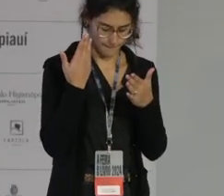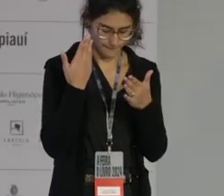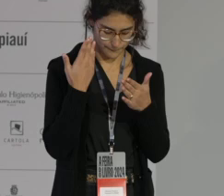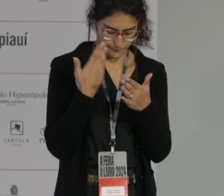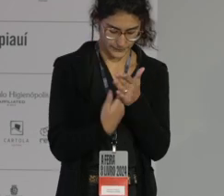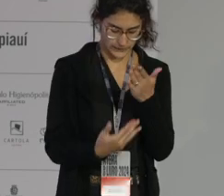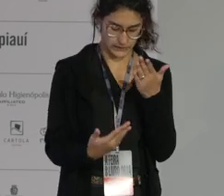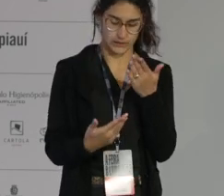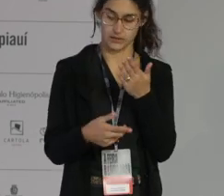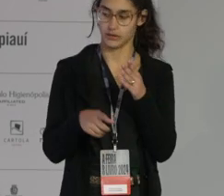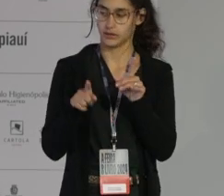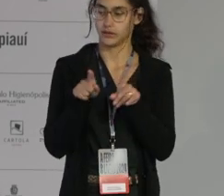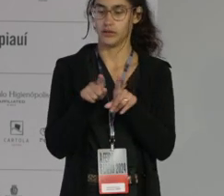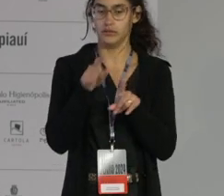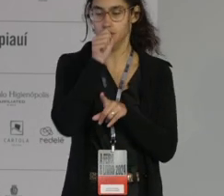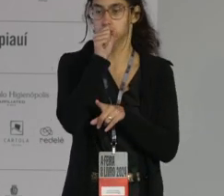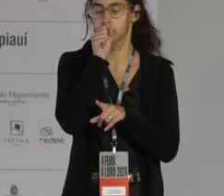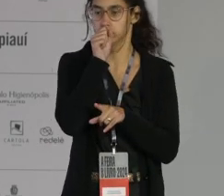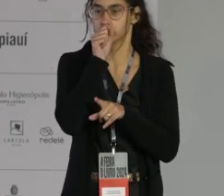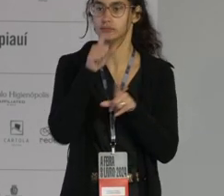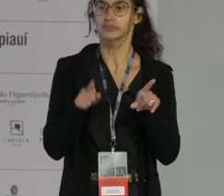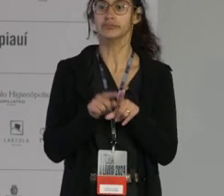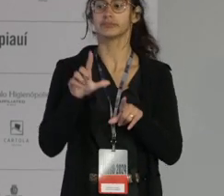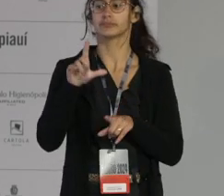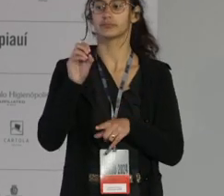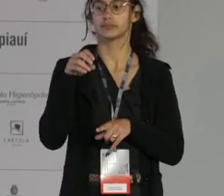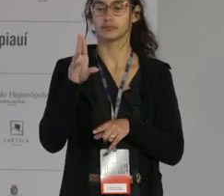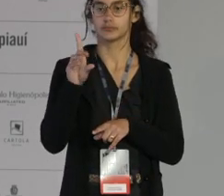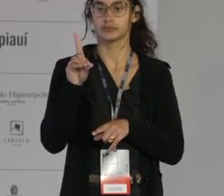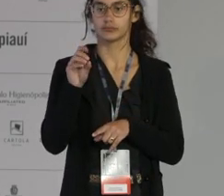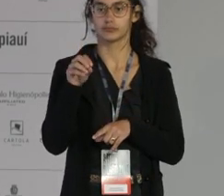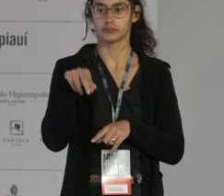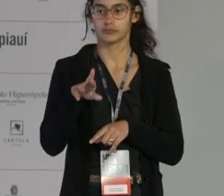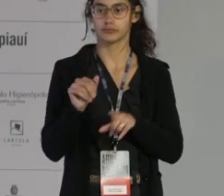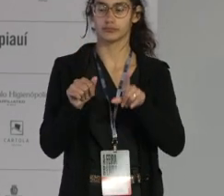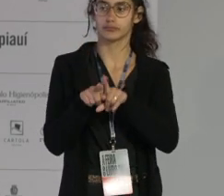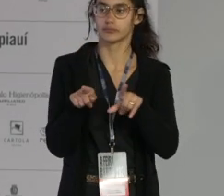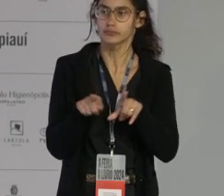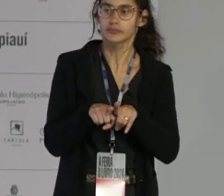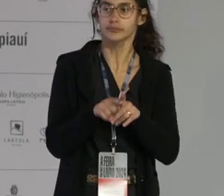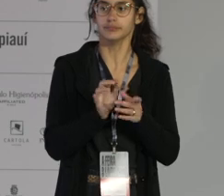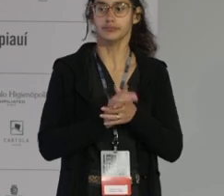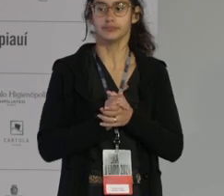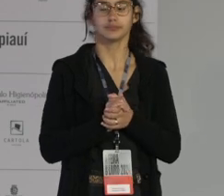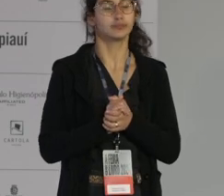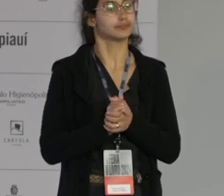também que é a Eleonora, que daí assim,